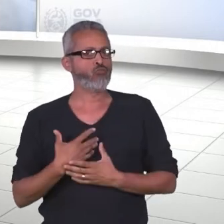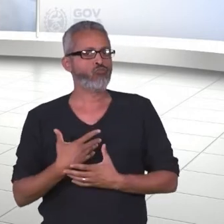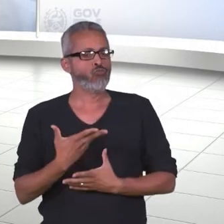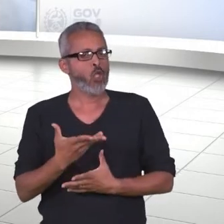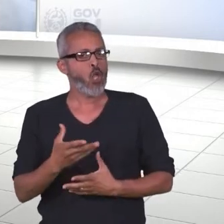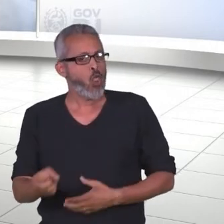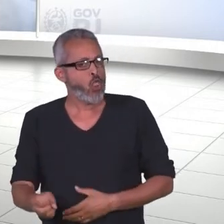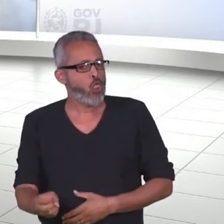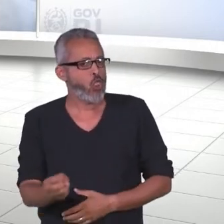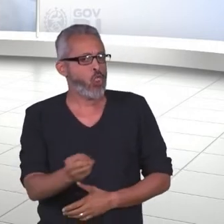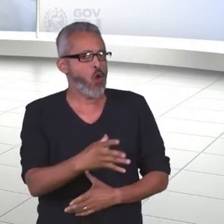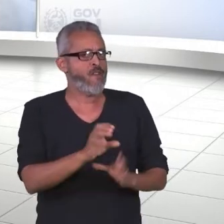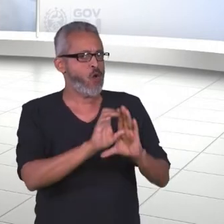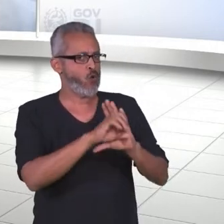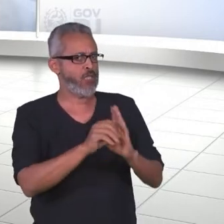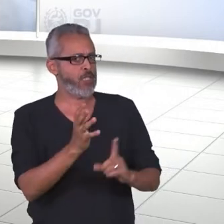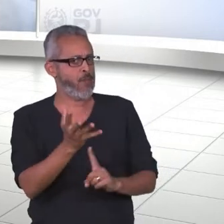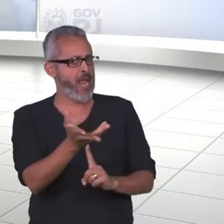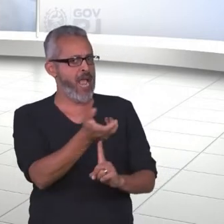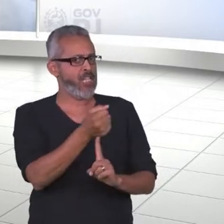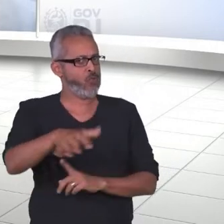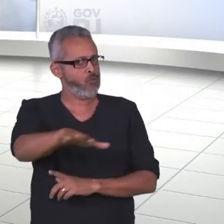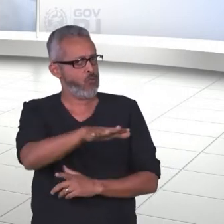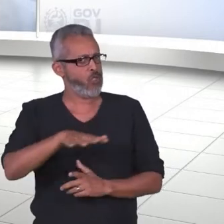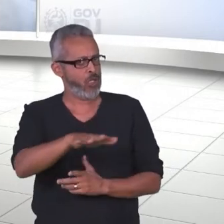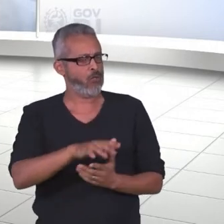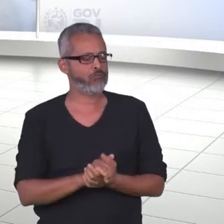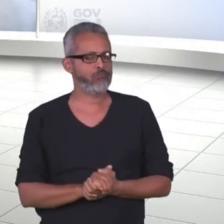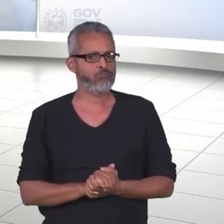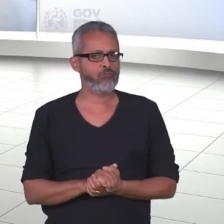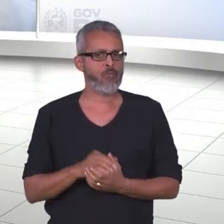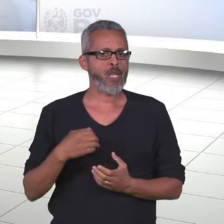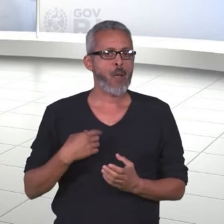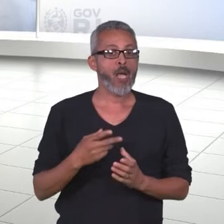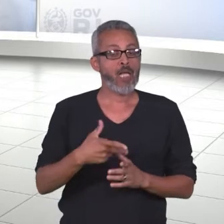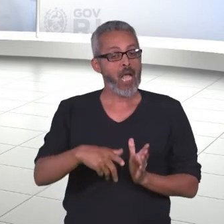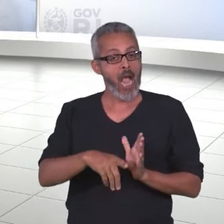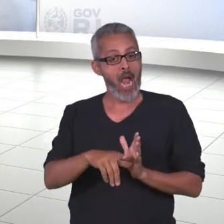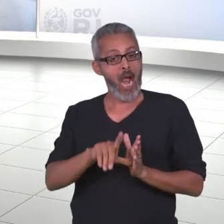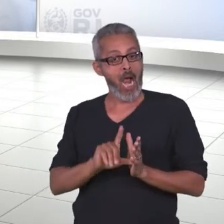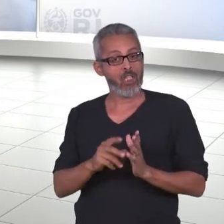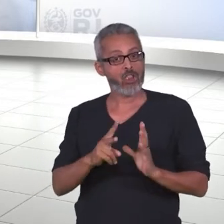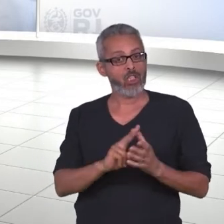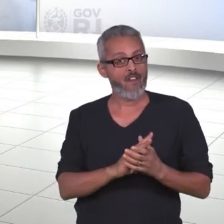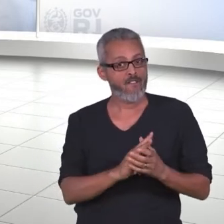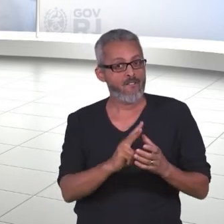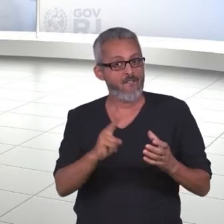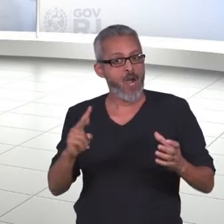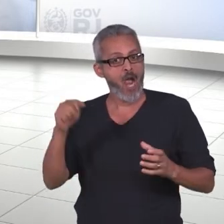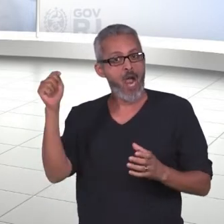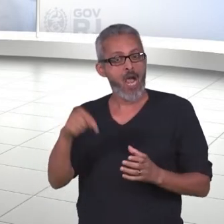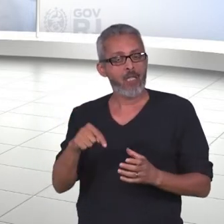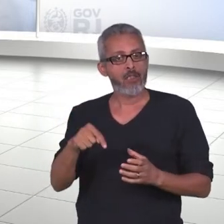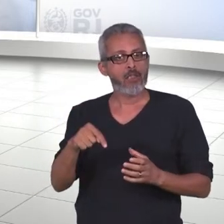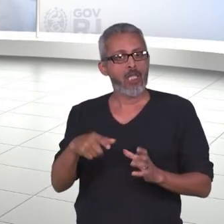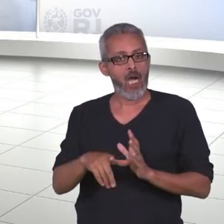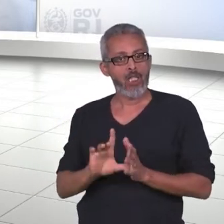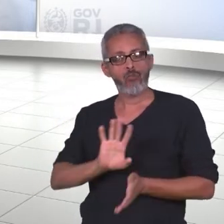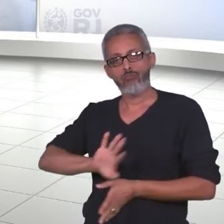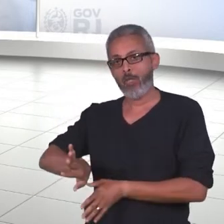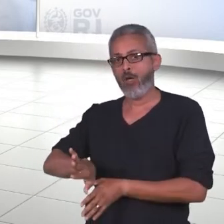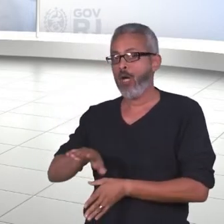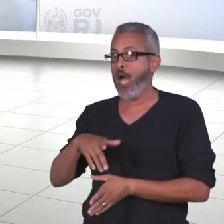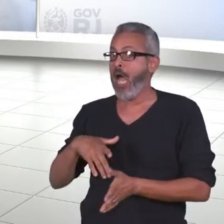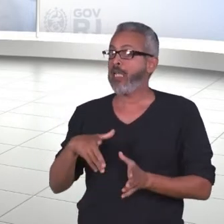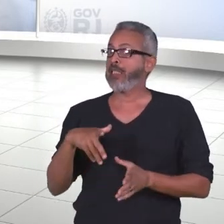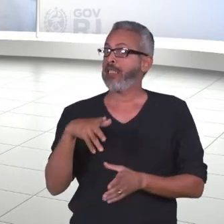em geral. Mas antes de falarmos das vanguardas propriamente ditas, vamos entender o contexto histórico